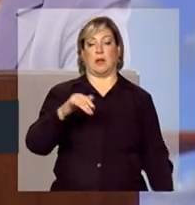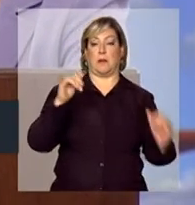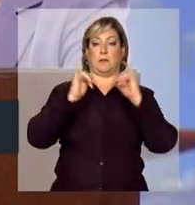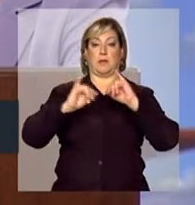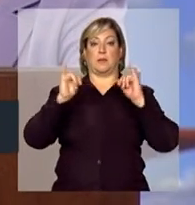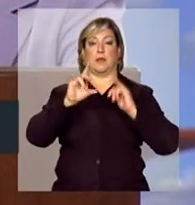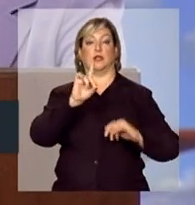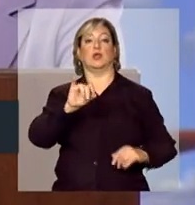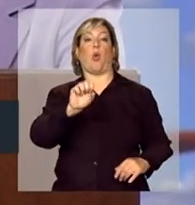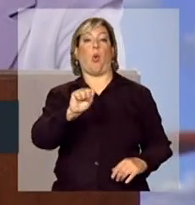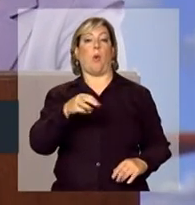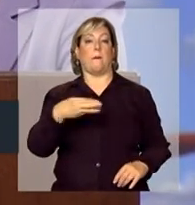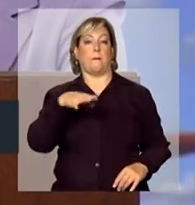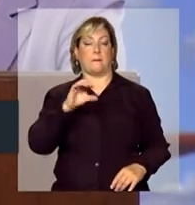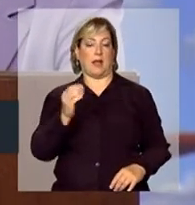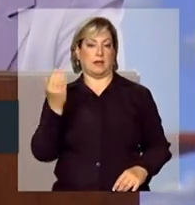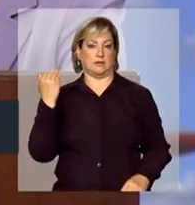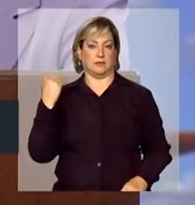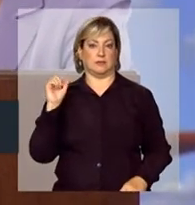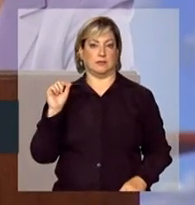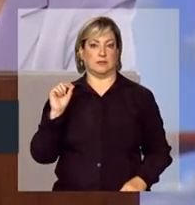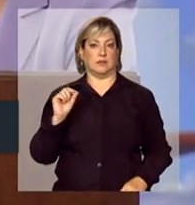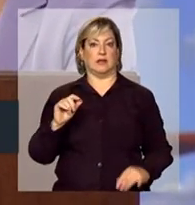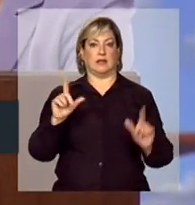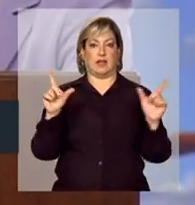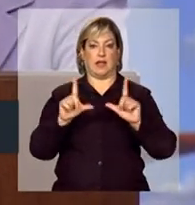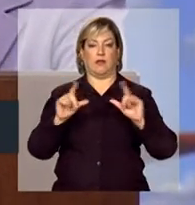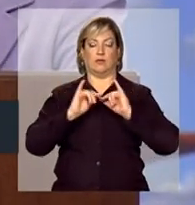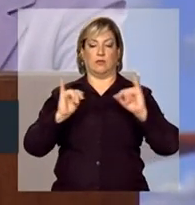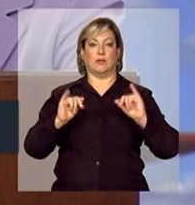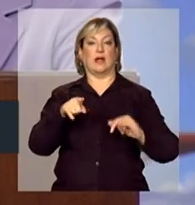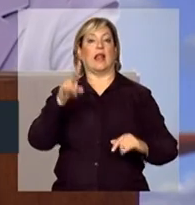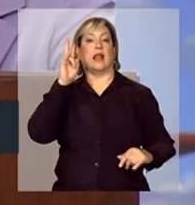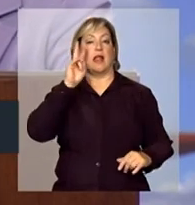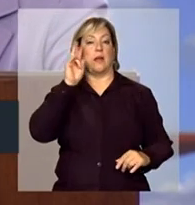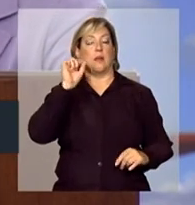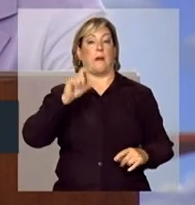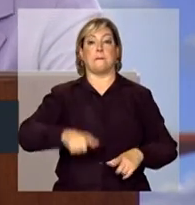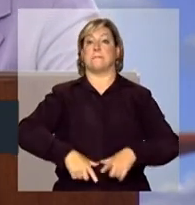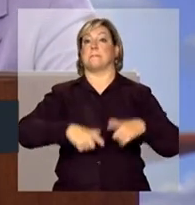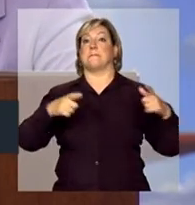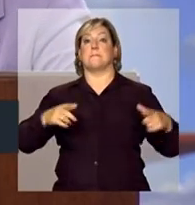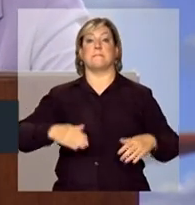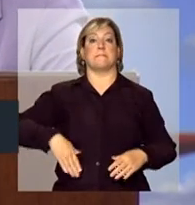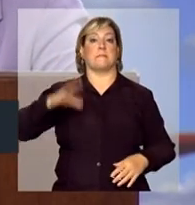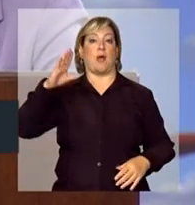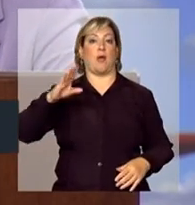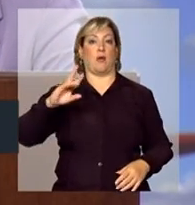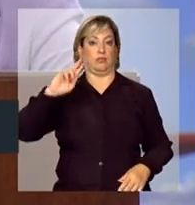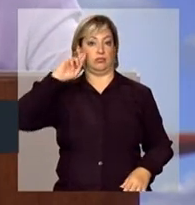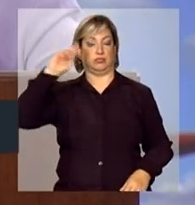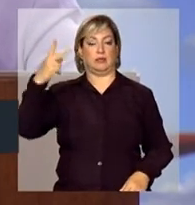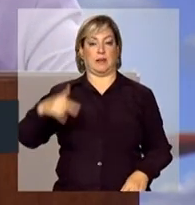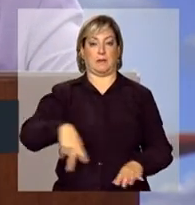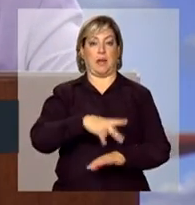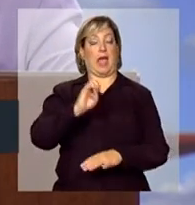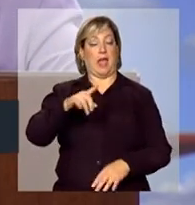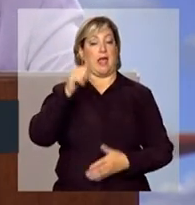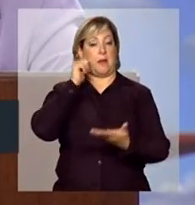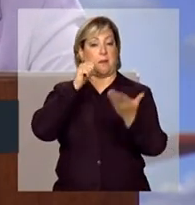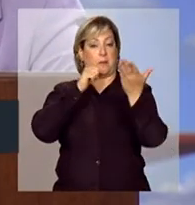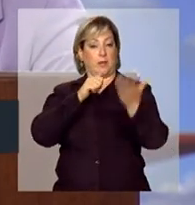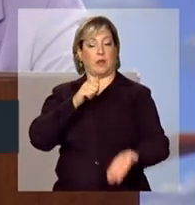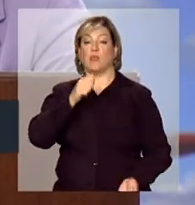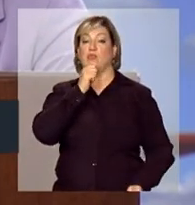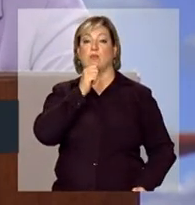no dia oito de Março lembrou que a maior autoridade deste país é uma mulher que não tem medo